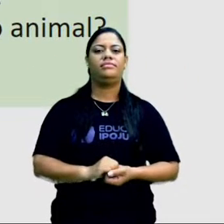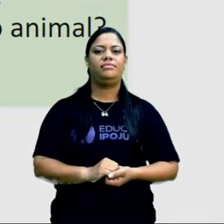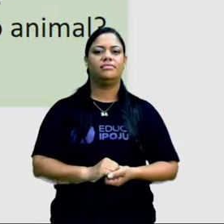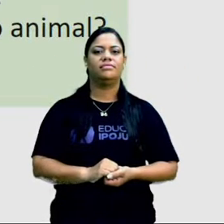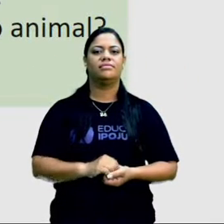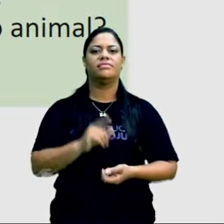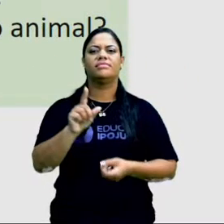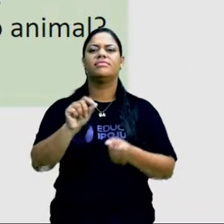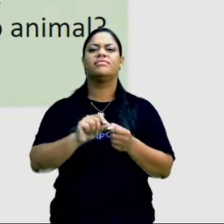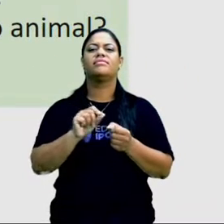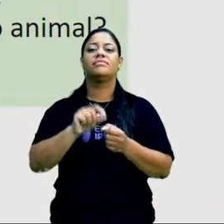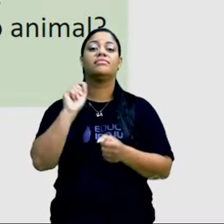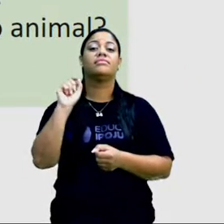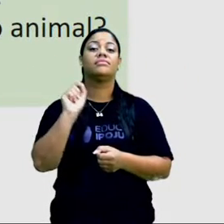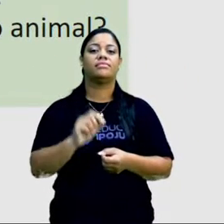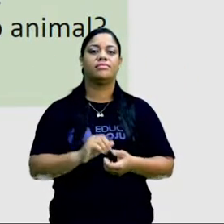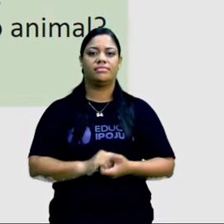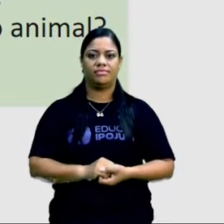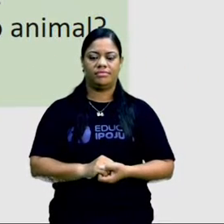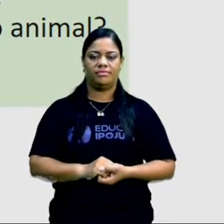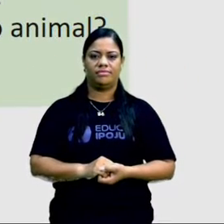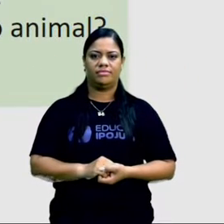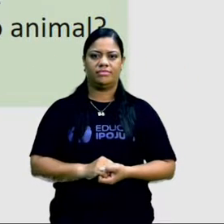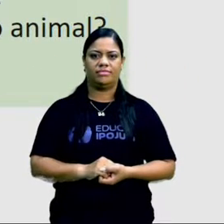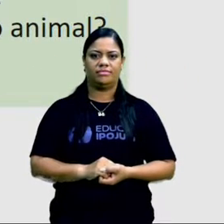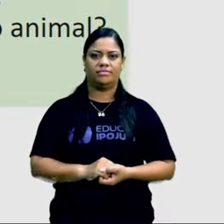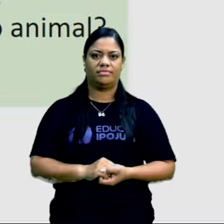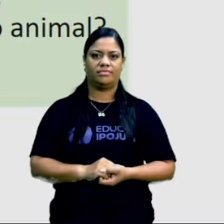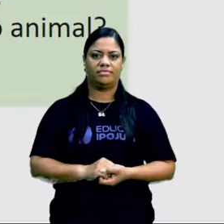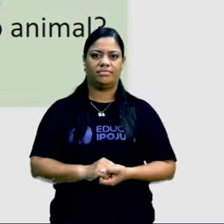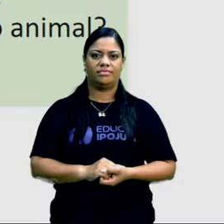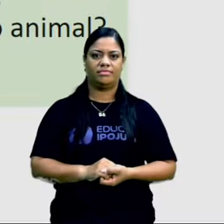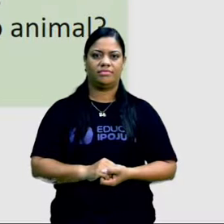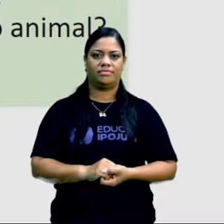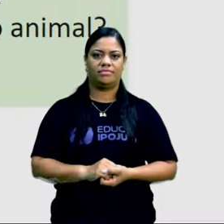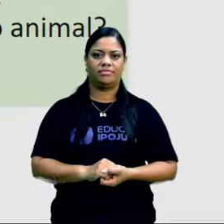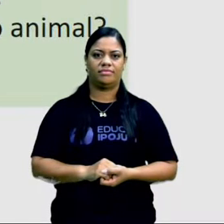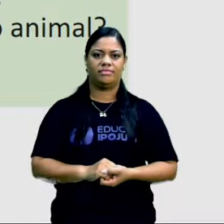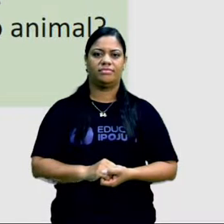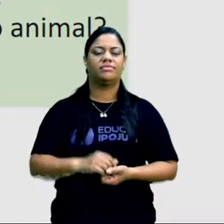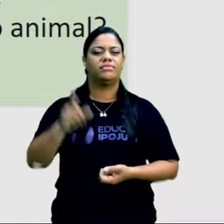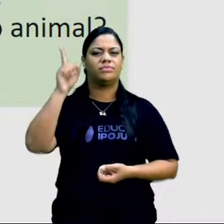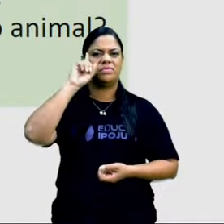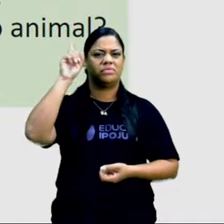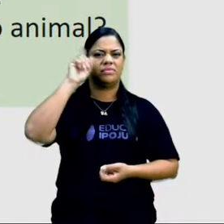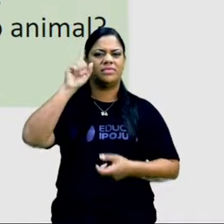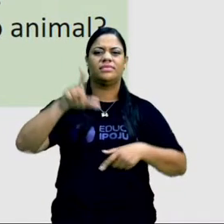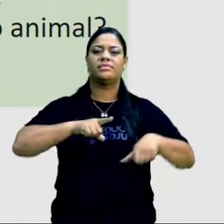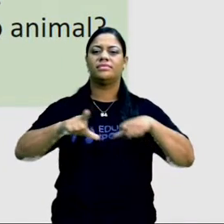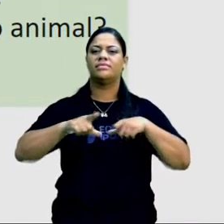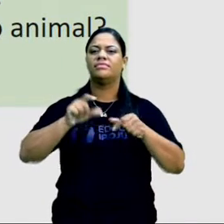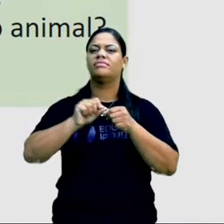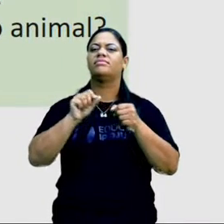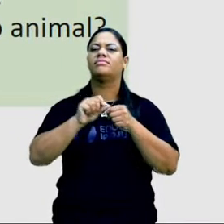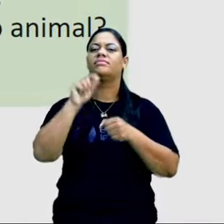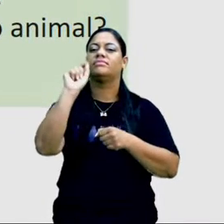ele carregava? O que é que a Relia carregava nas costas todos os dias?